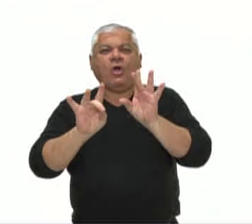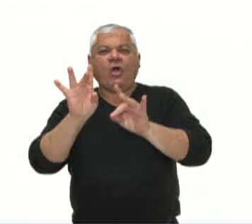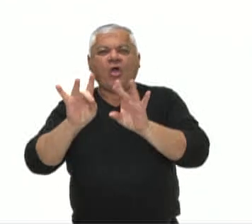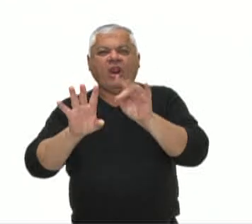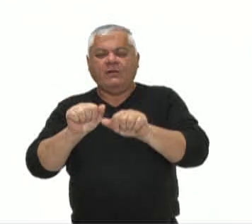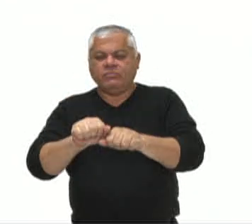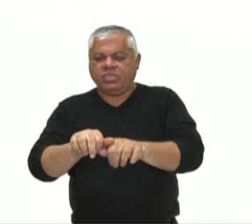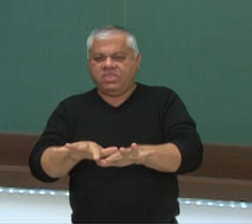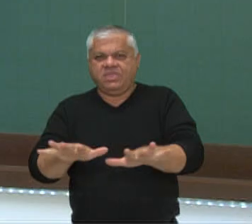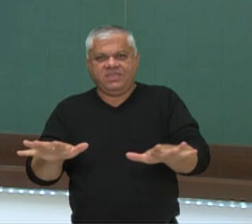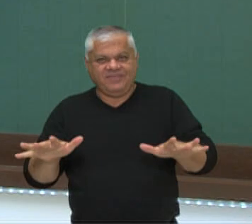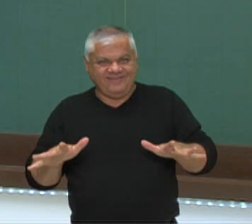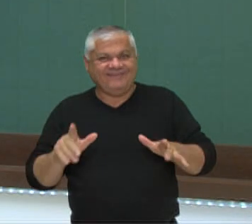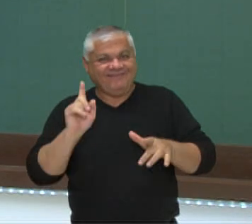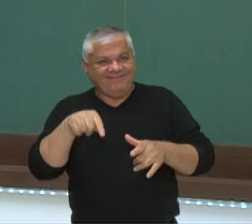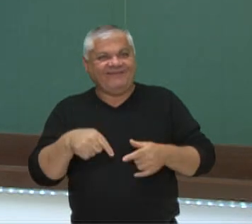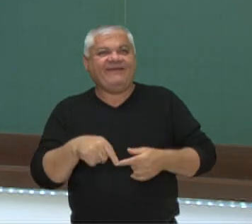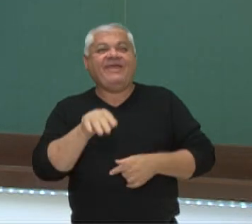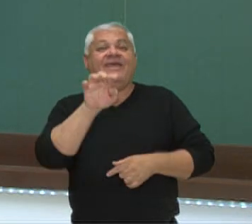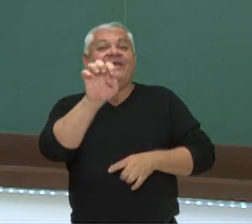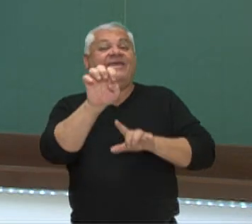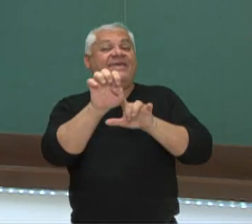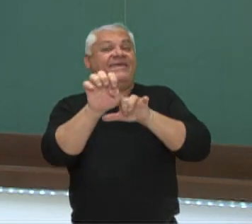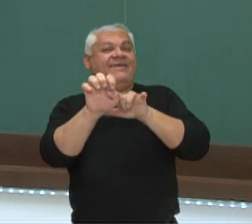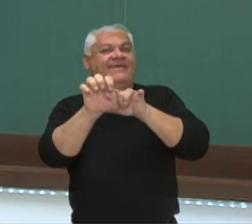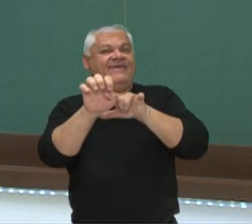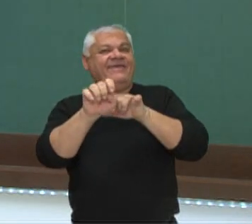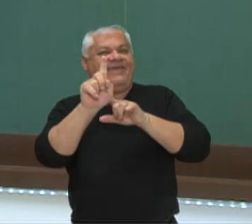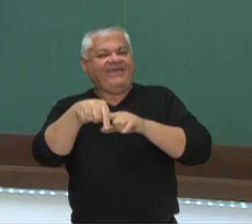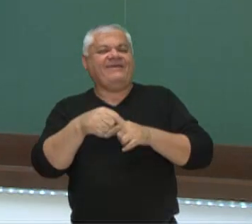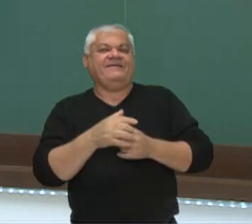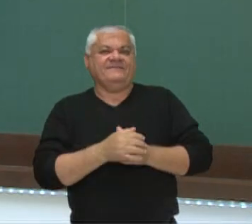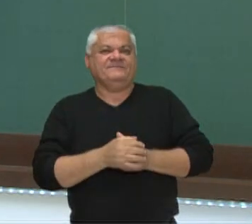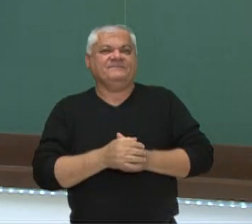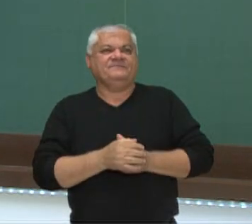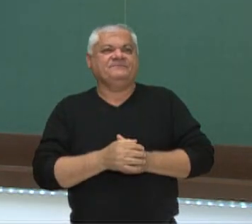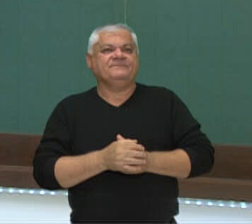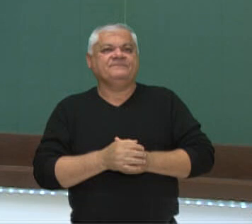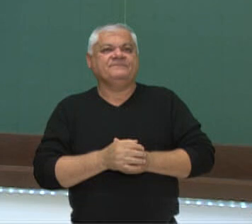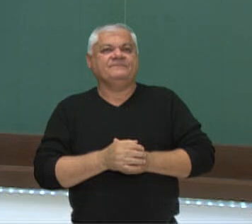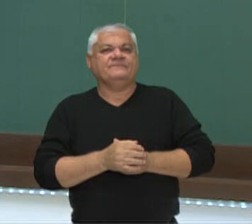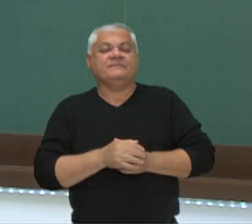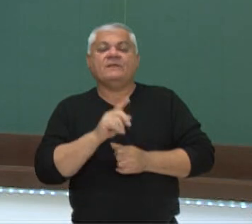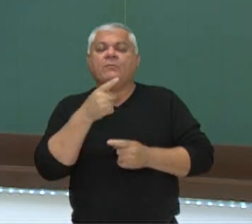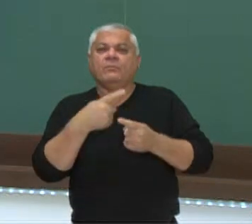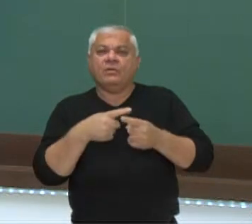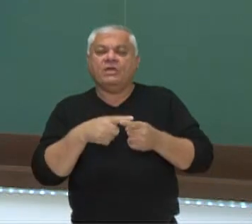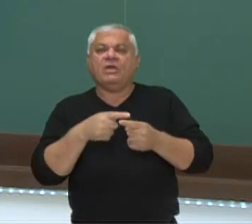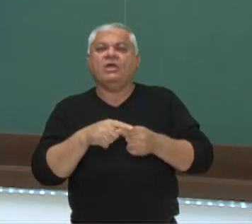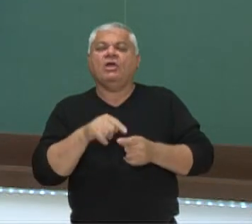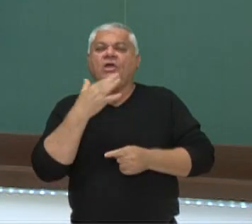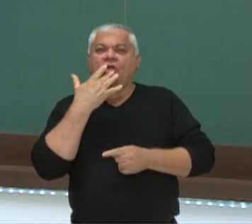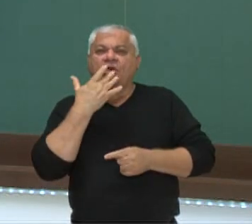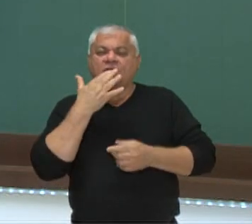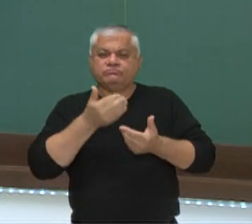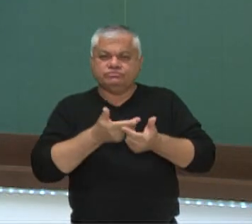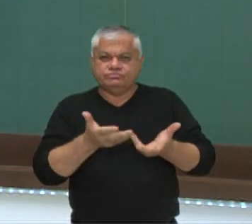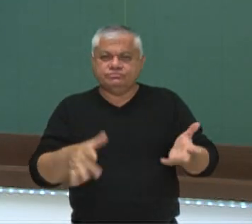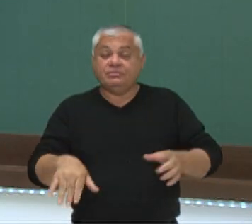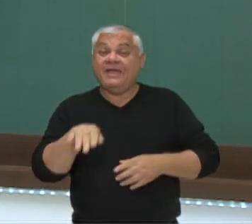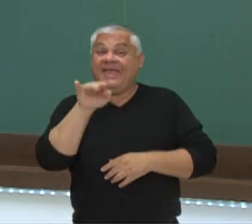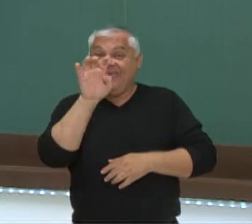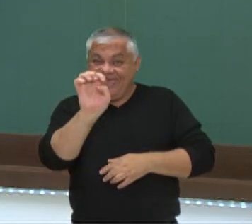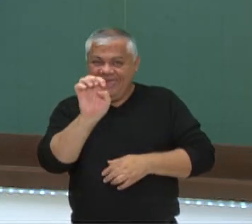lado. Nós temos a conjunção e, uma conjunção aditiva, que ela está acrescentando uma